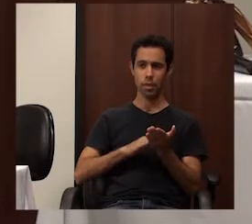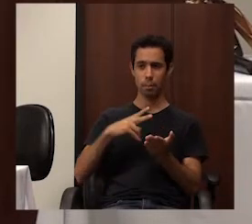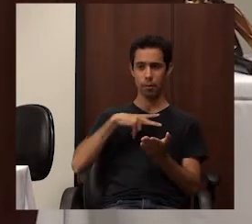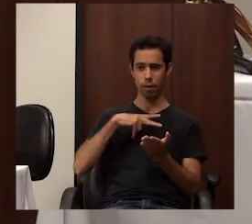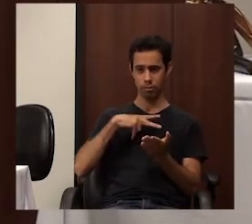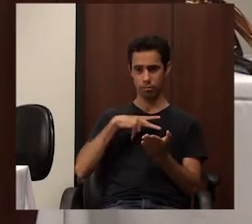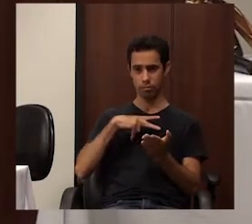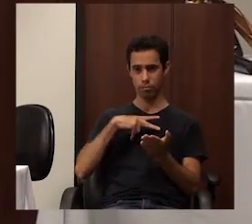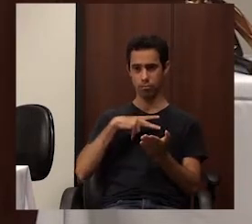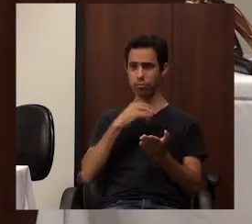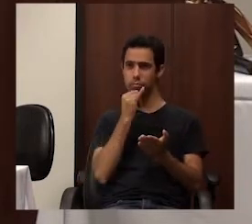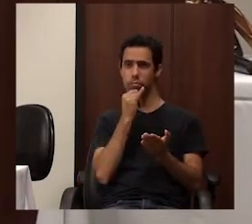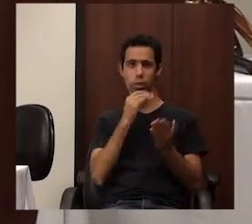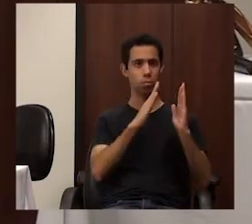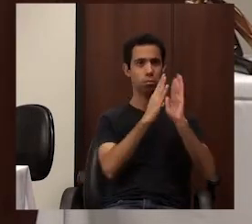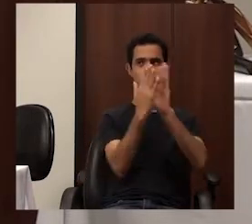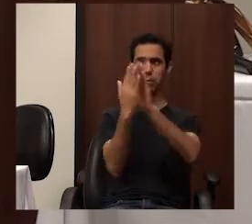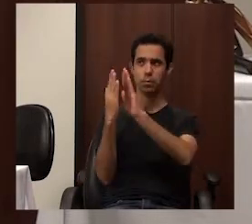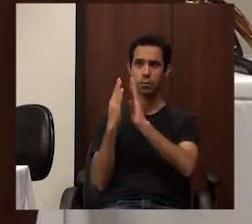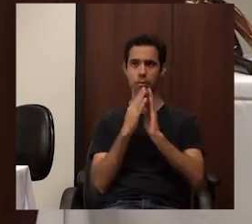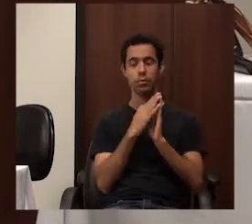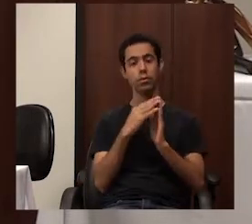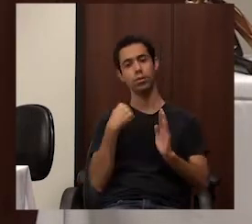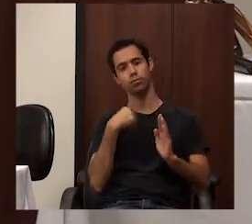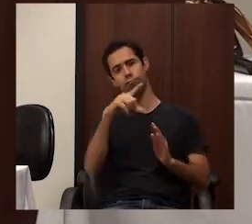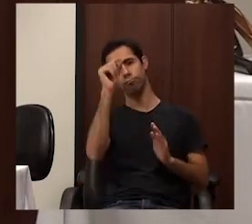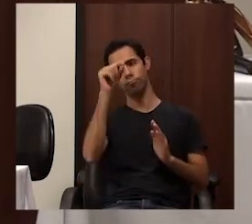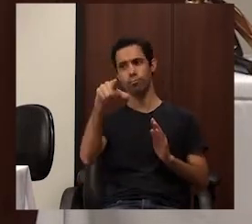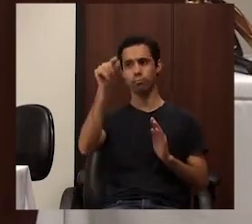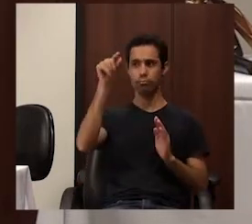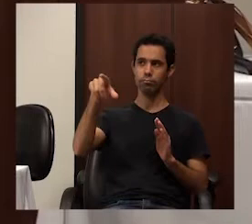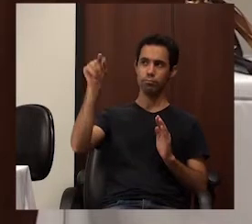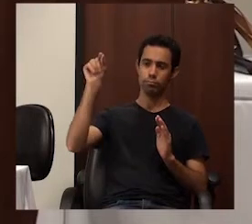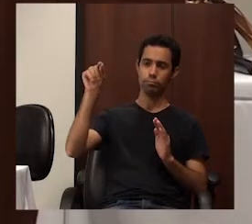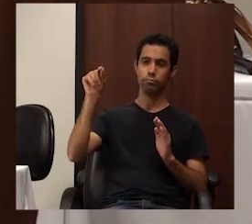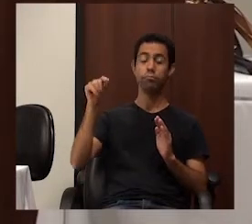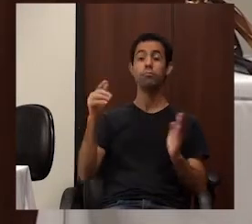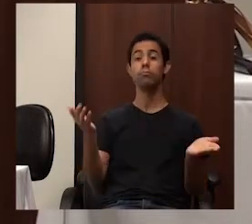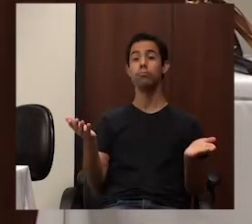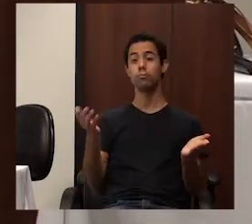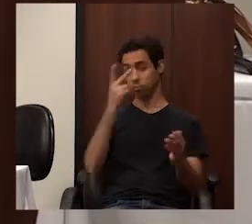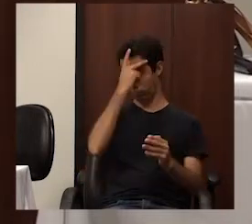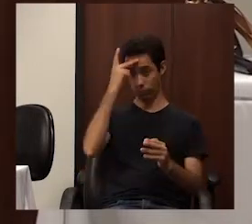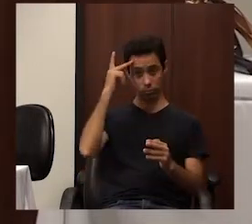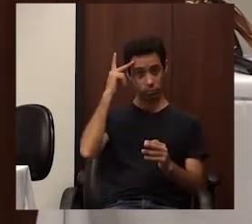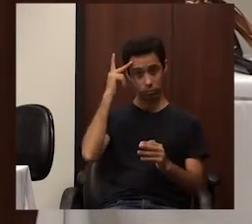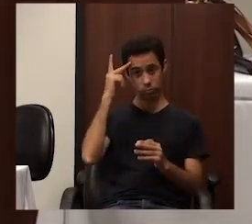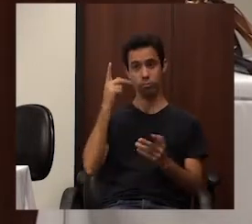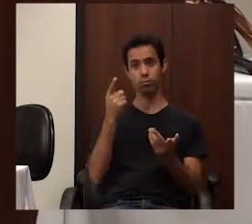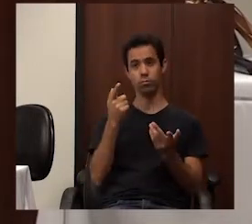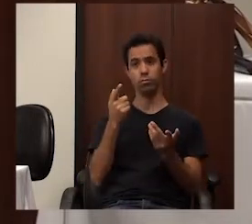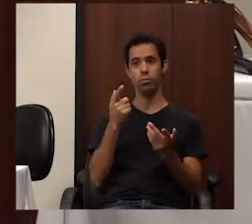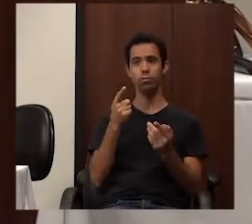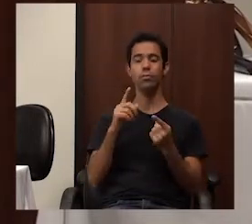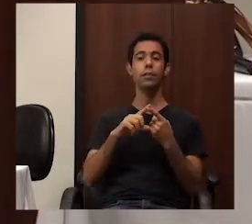E escolha de estabelecimentos. E escolha de estabelecimentos que não sejam de pessoas,